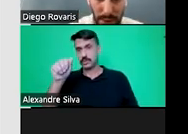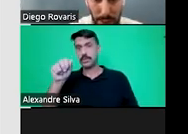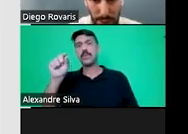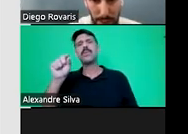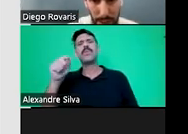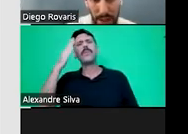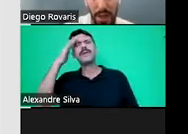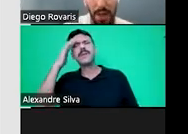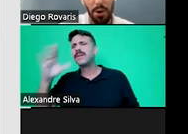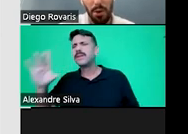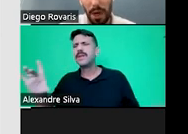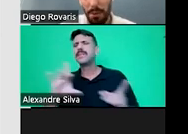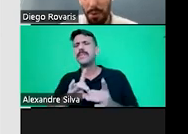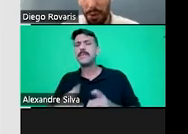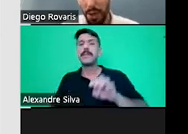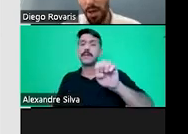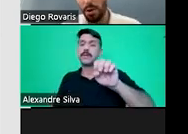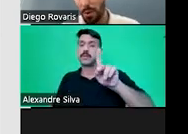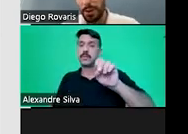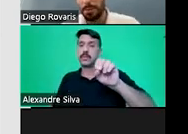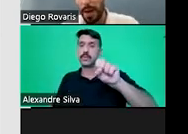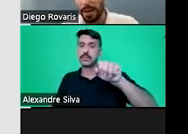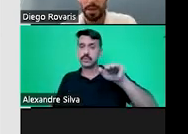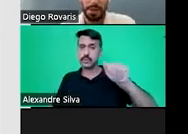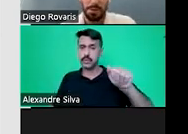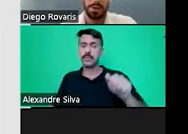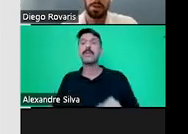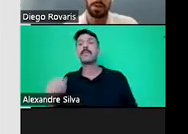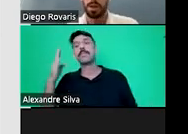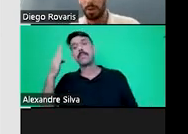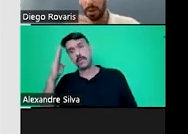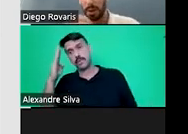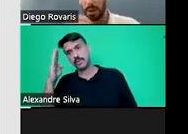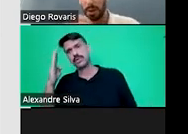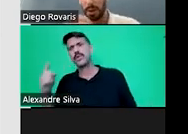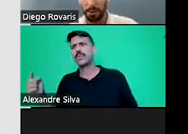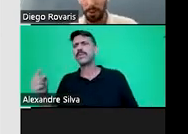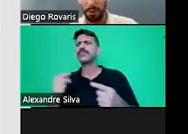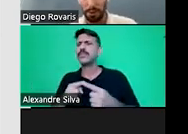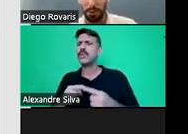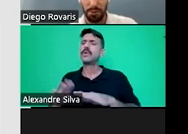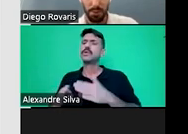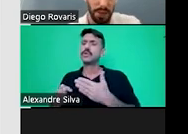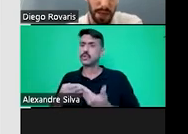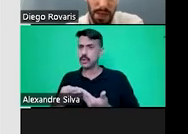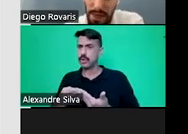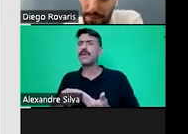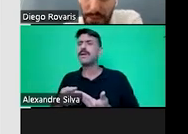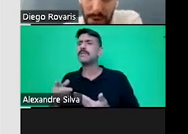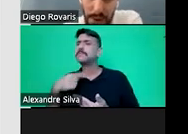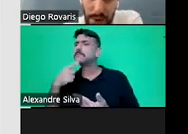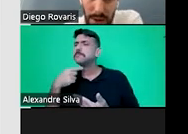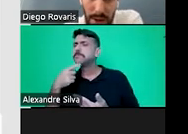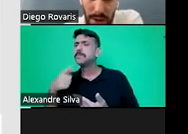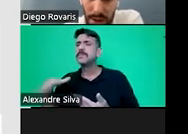a relação do esposoma com a biologia e como isso impacta rendimento educacional dentro do contexto do